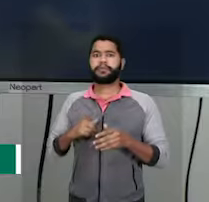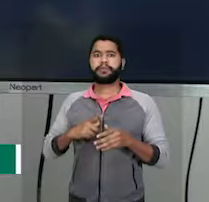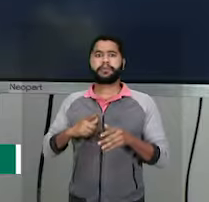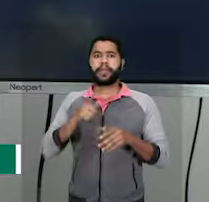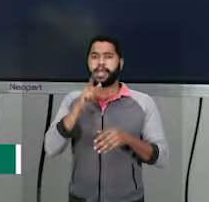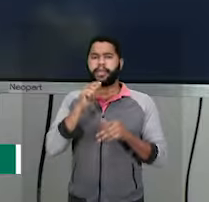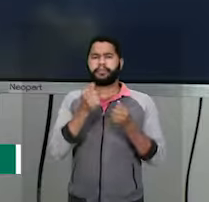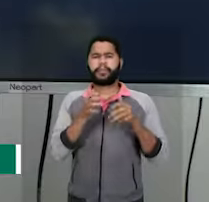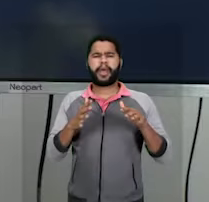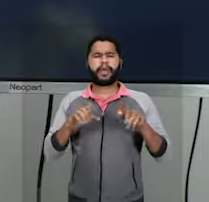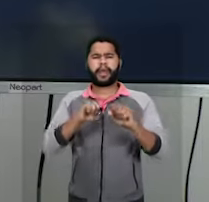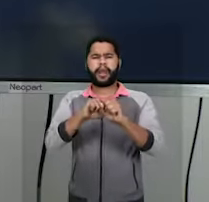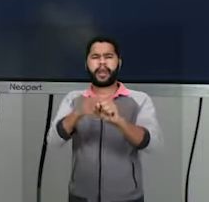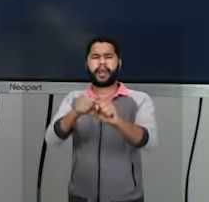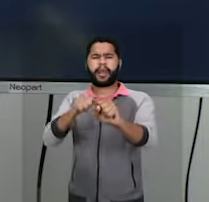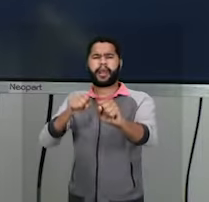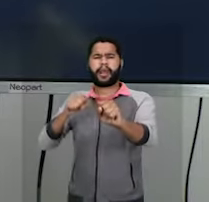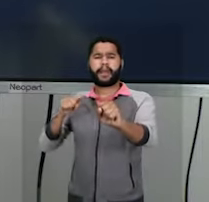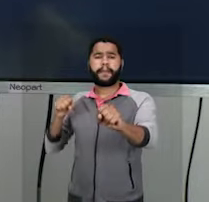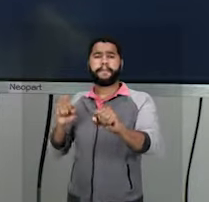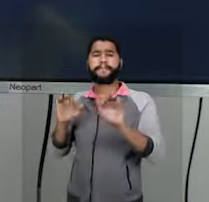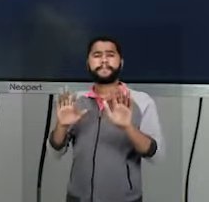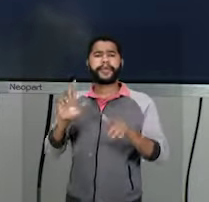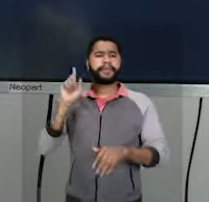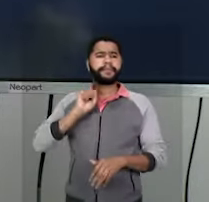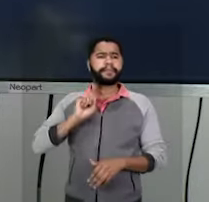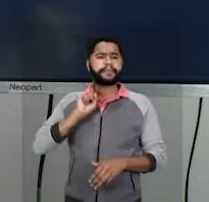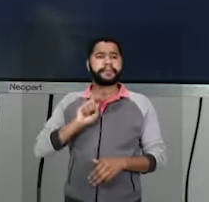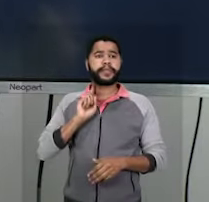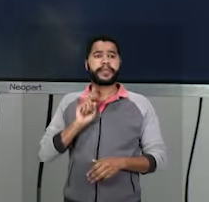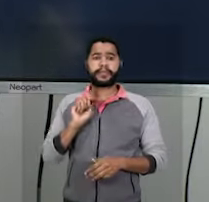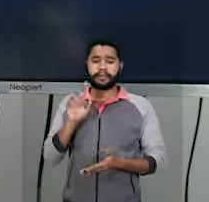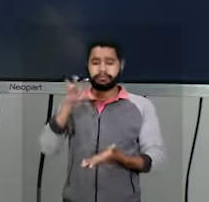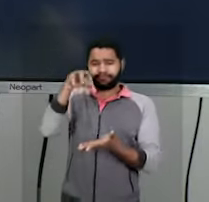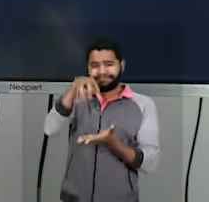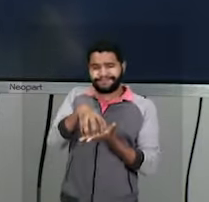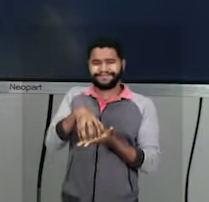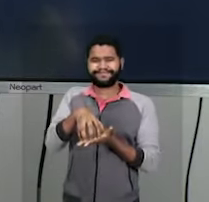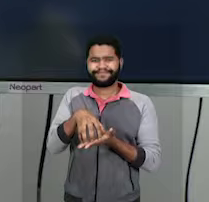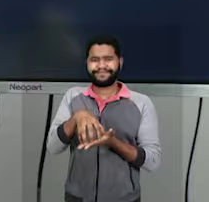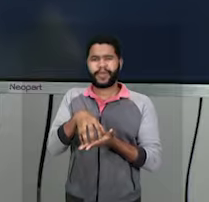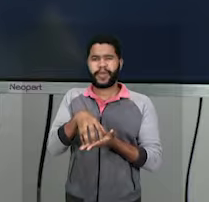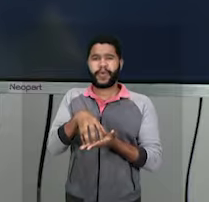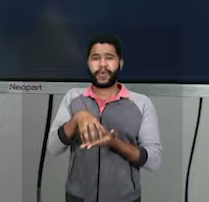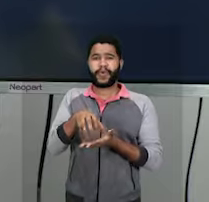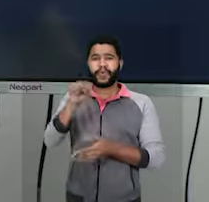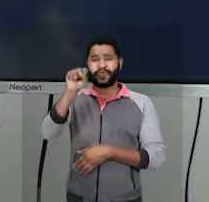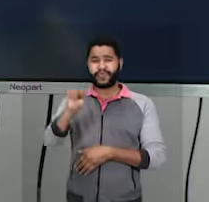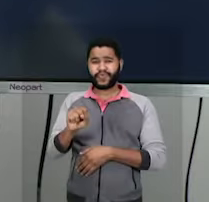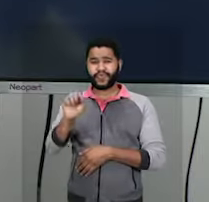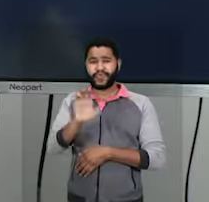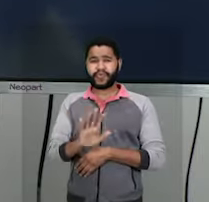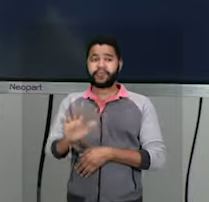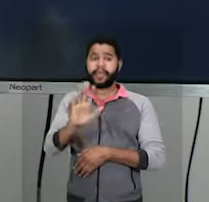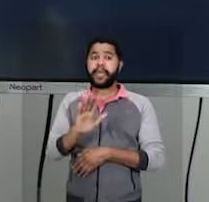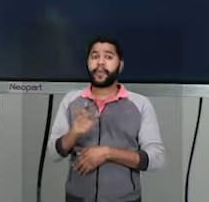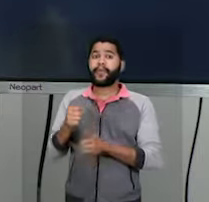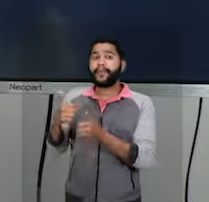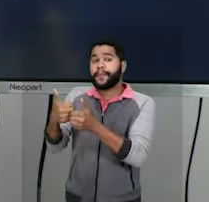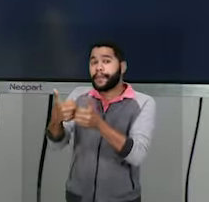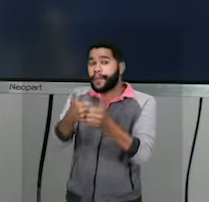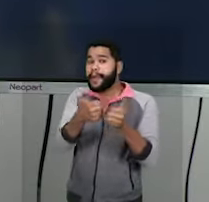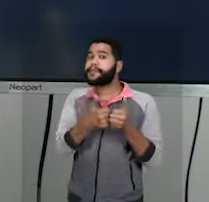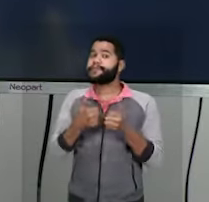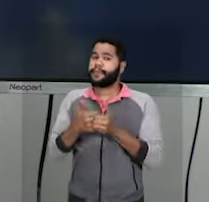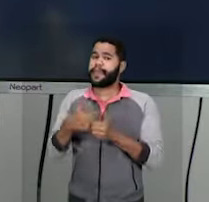imenso mas como Minas Gerais está na região sudeste Esses são os portos mais